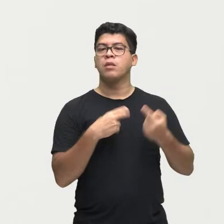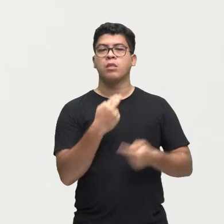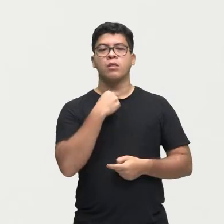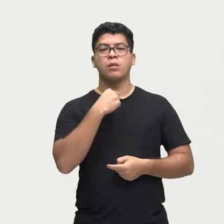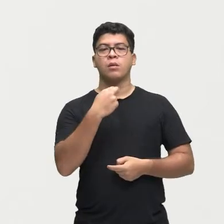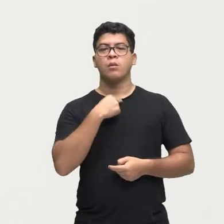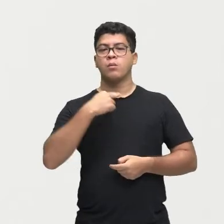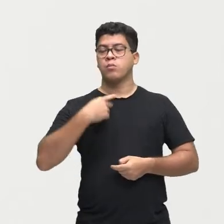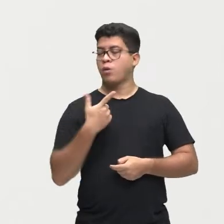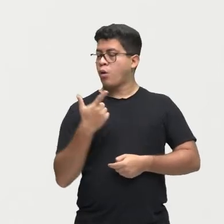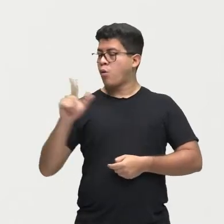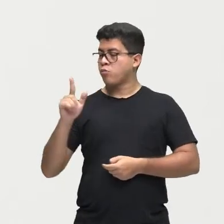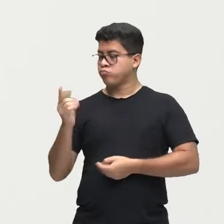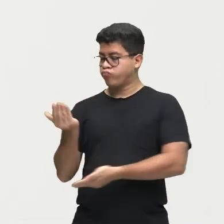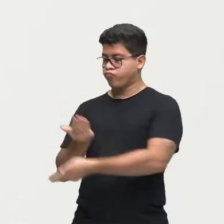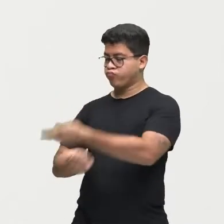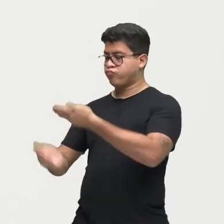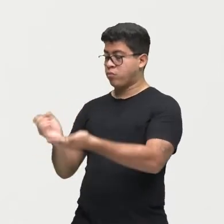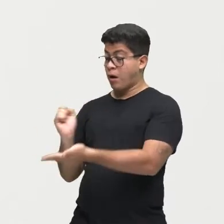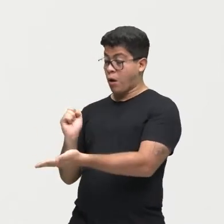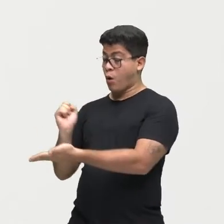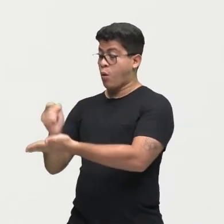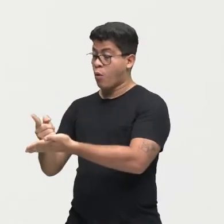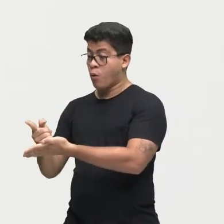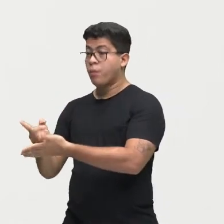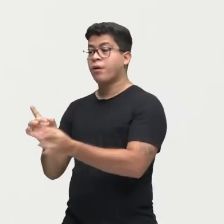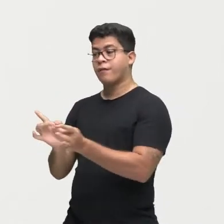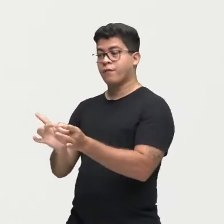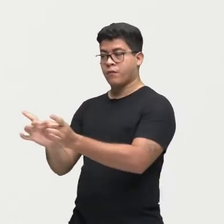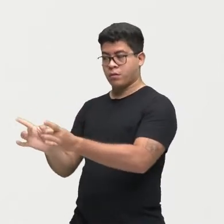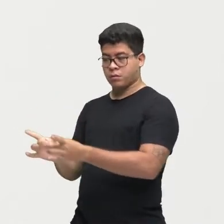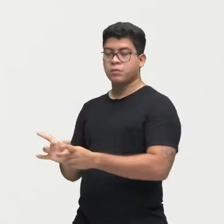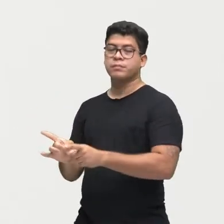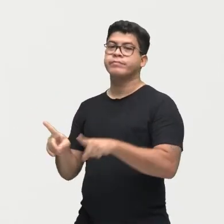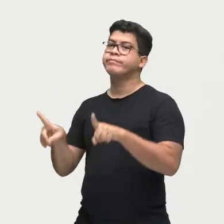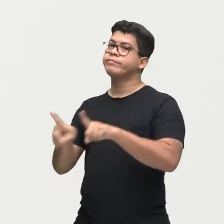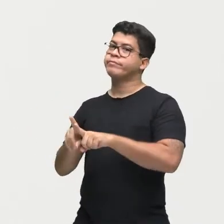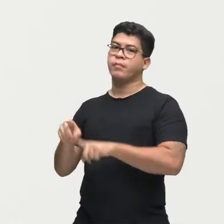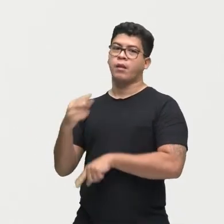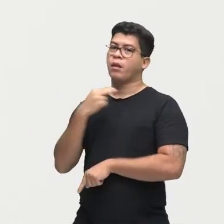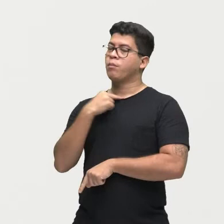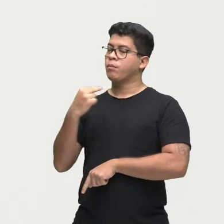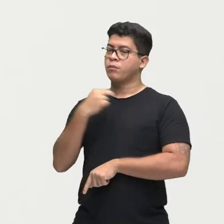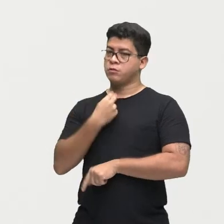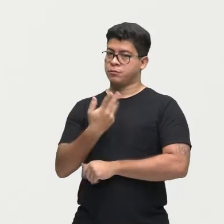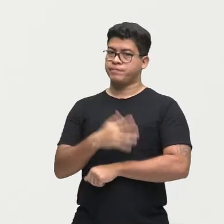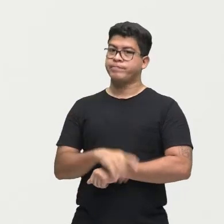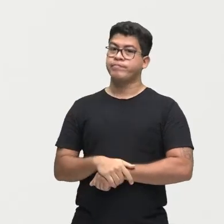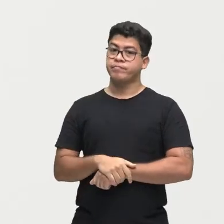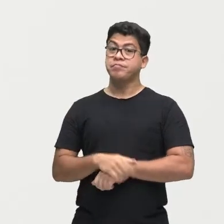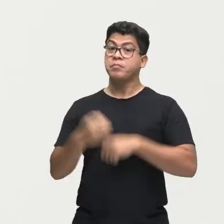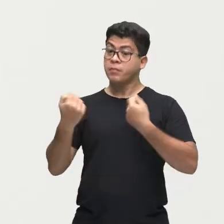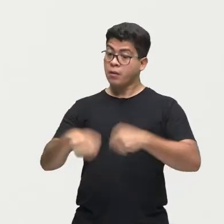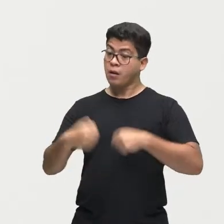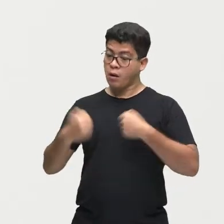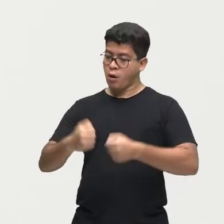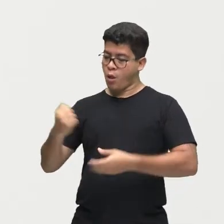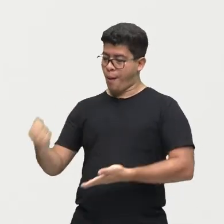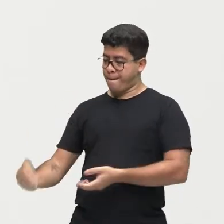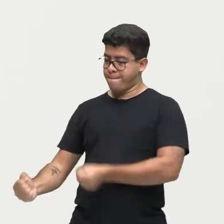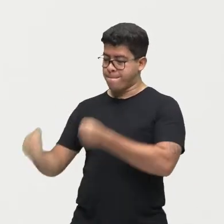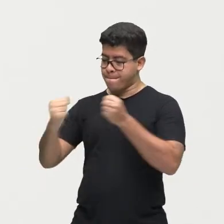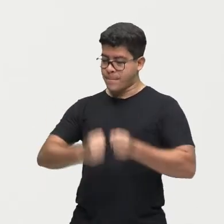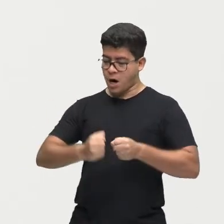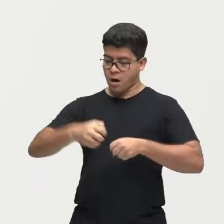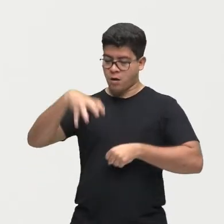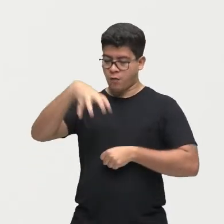aí com outras metrópoles que não seja eu. Olha só, justamente ali uma forma de manter este poder, né? Mesmo se